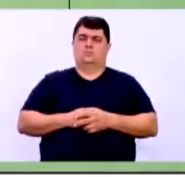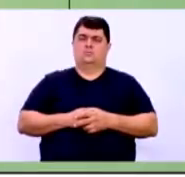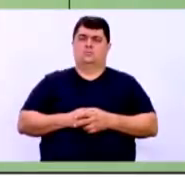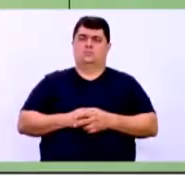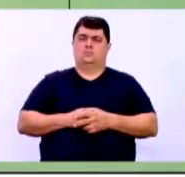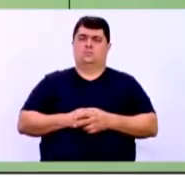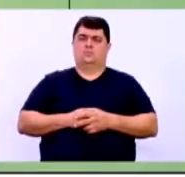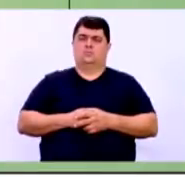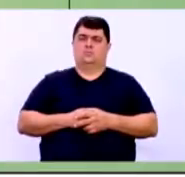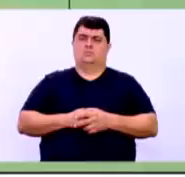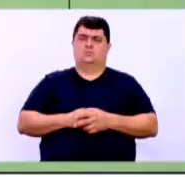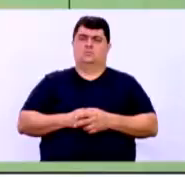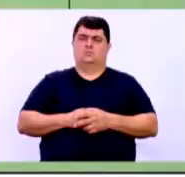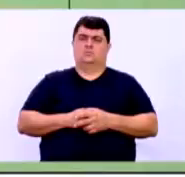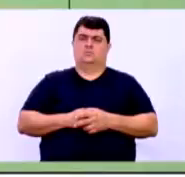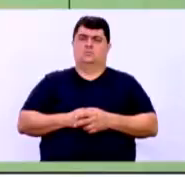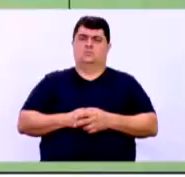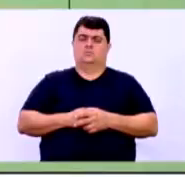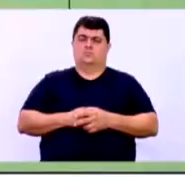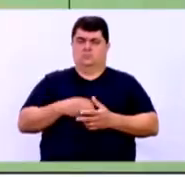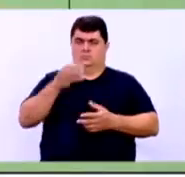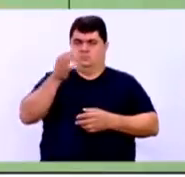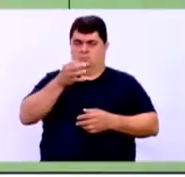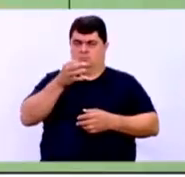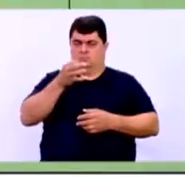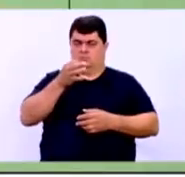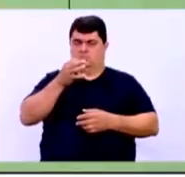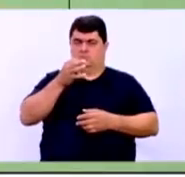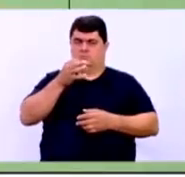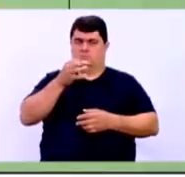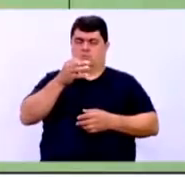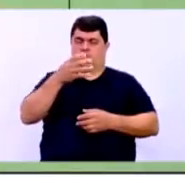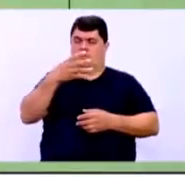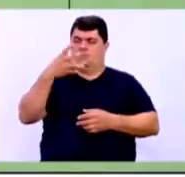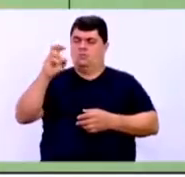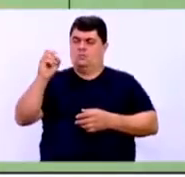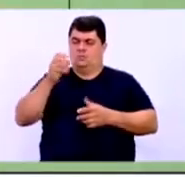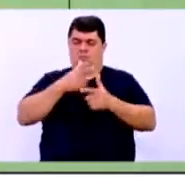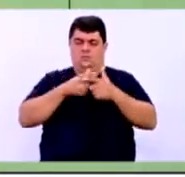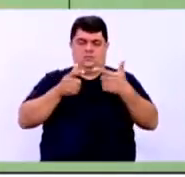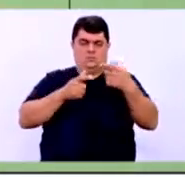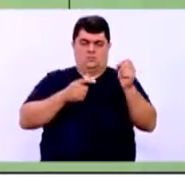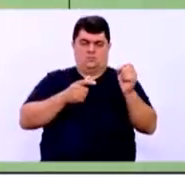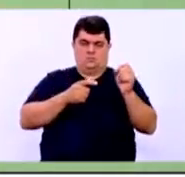dividido por esse. Certo? 450 dividido por 20,